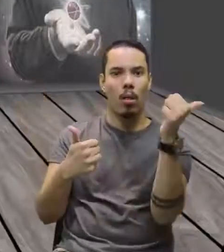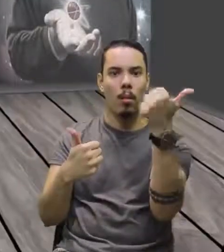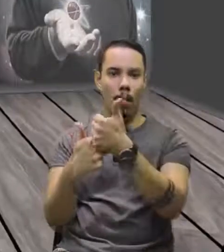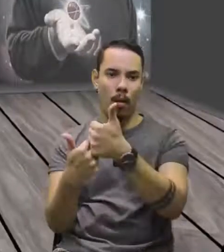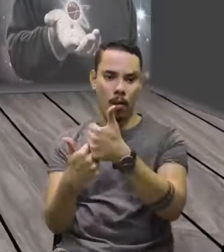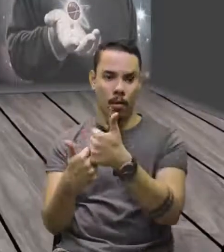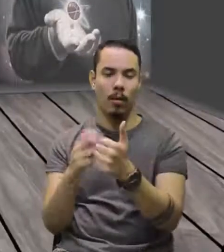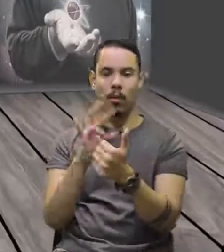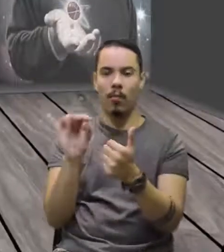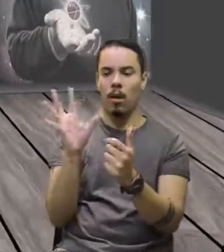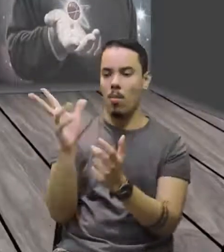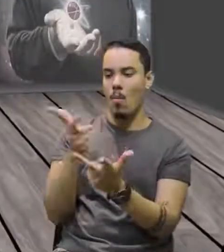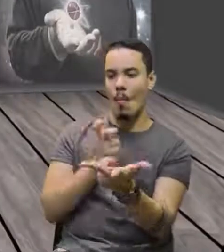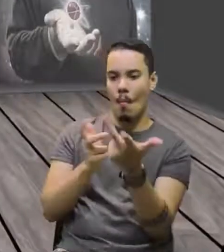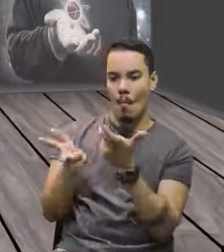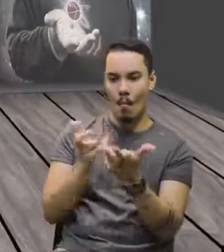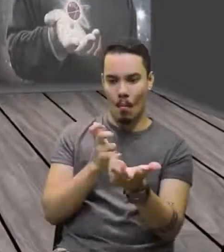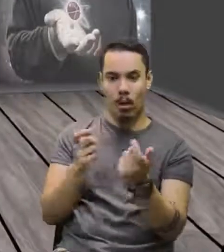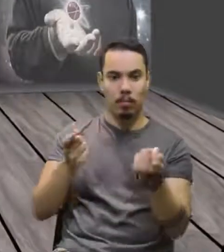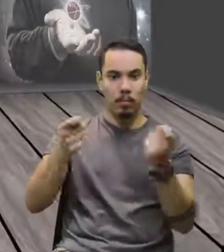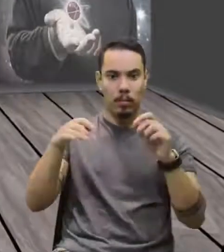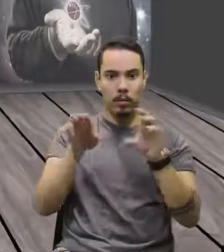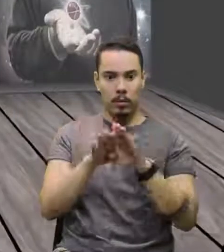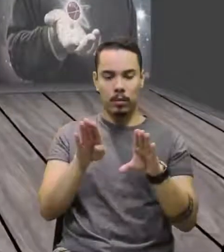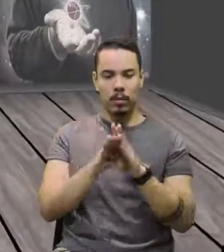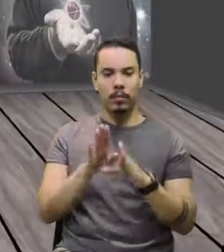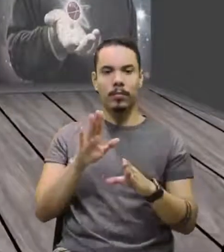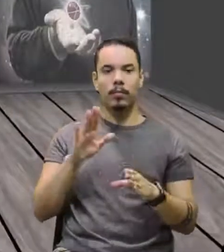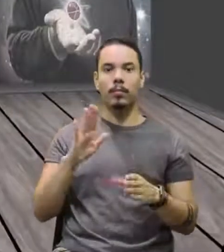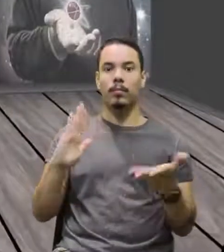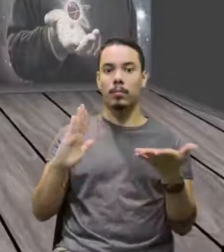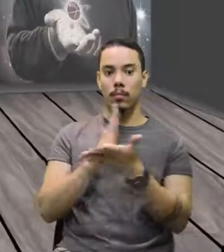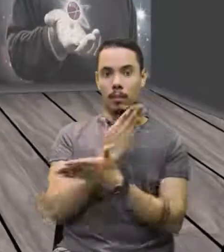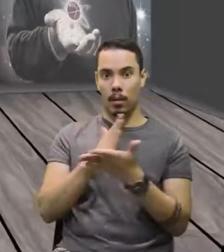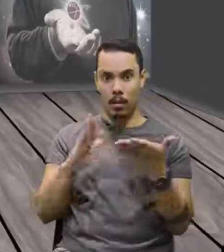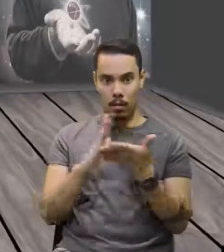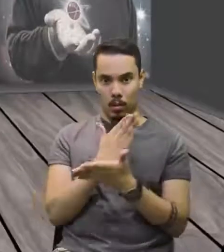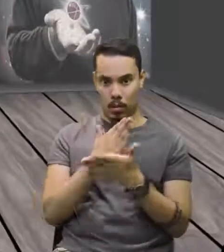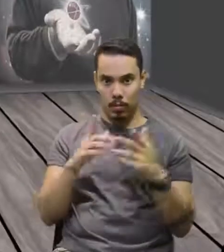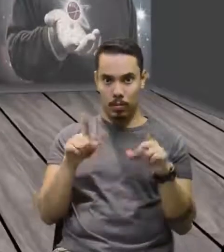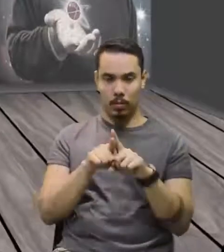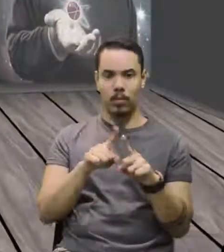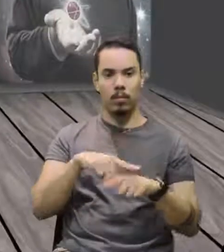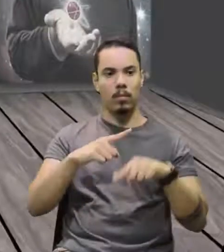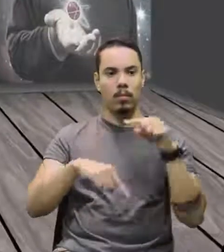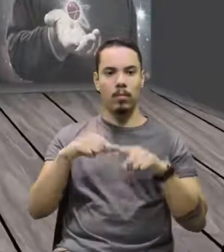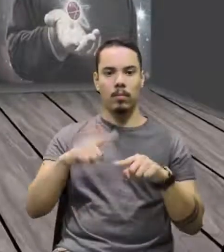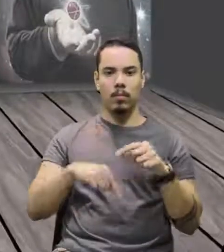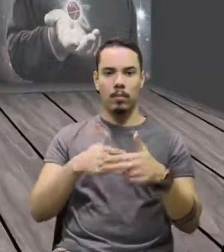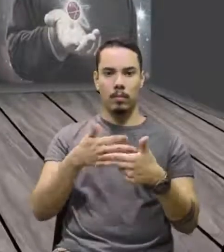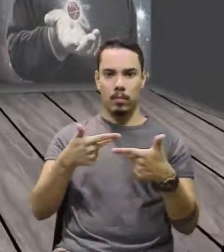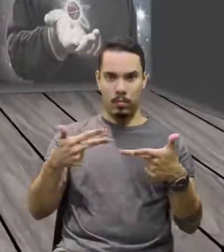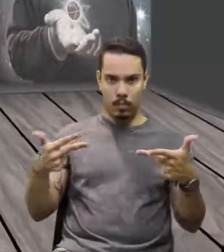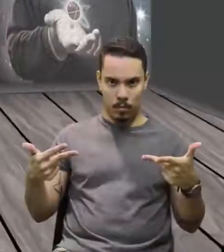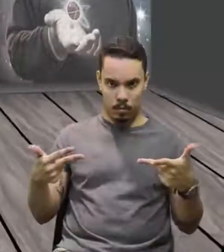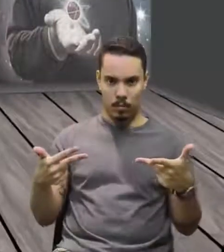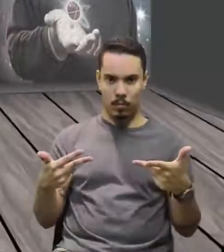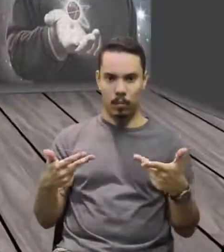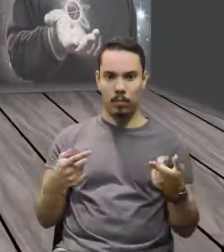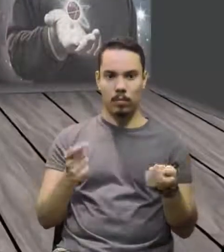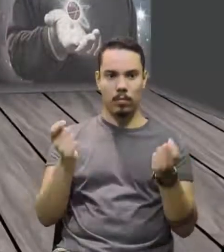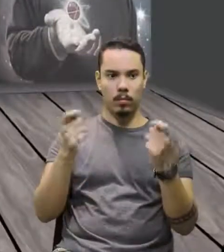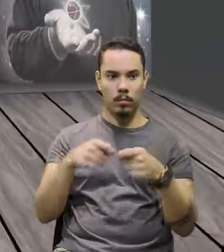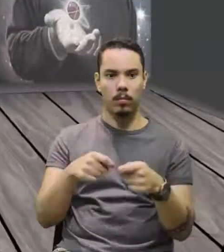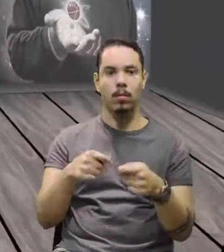assim você vai podendo filtrar as frequências. E também em áudio, né, em equipamentos, para poder você